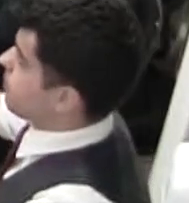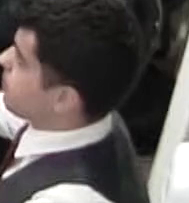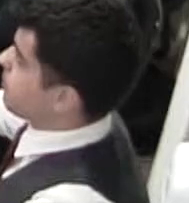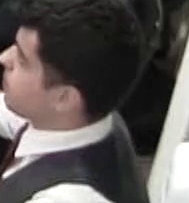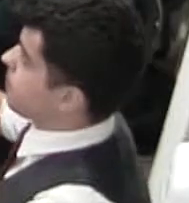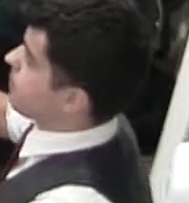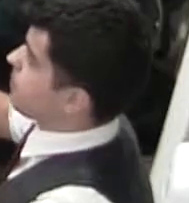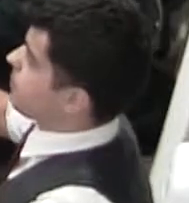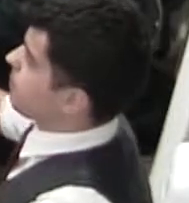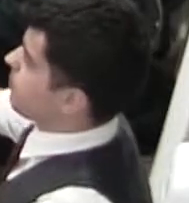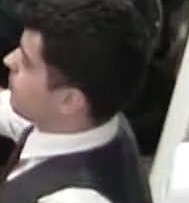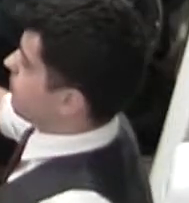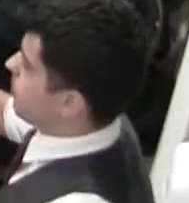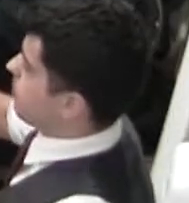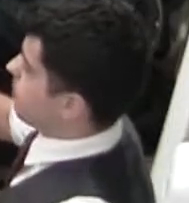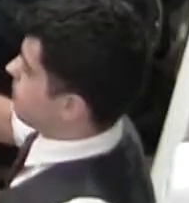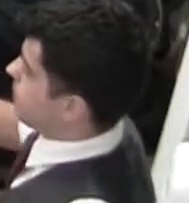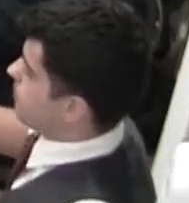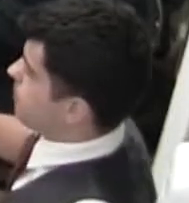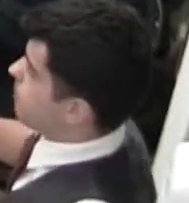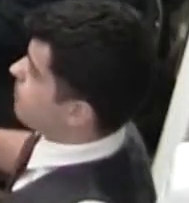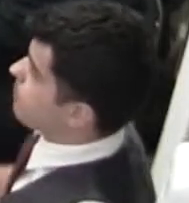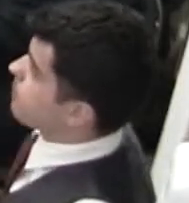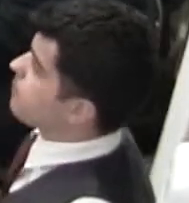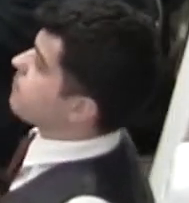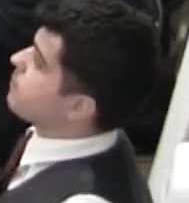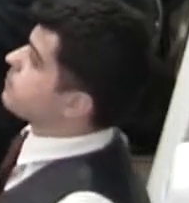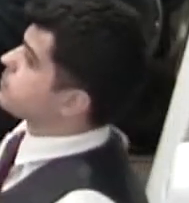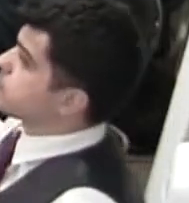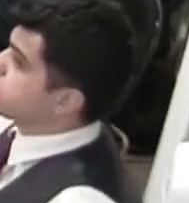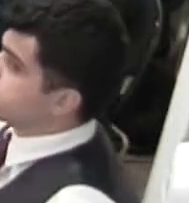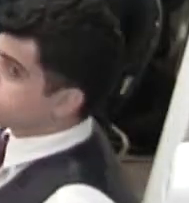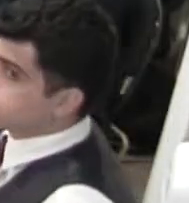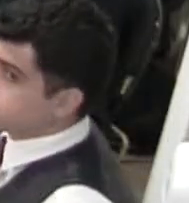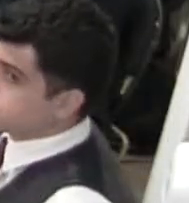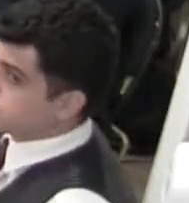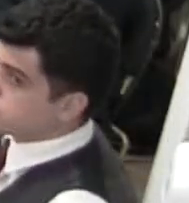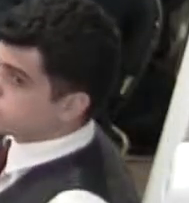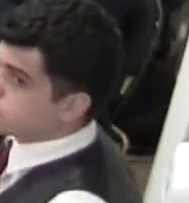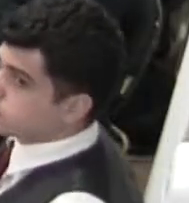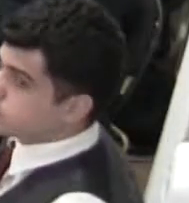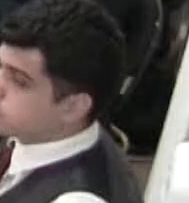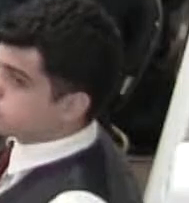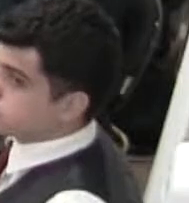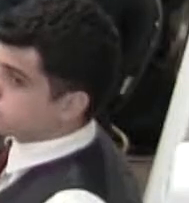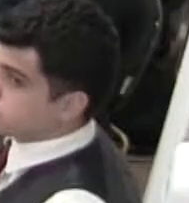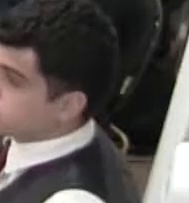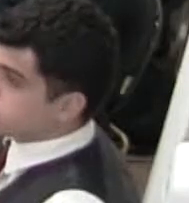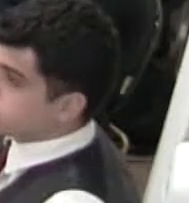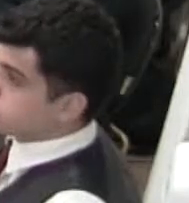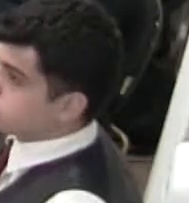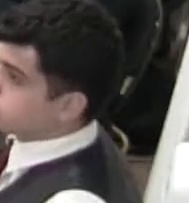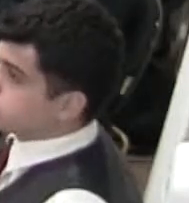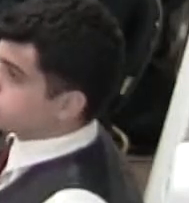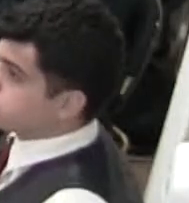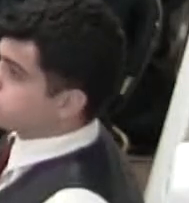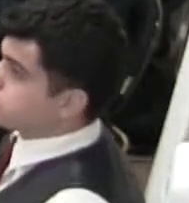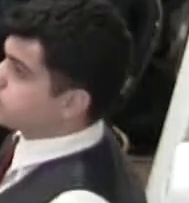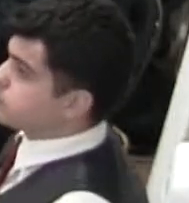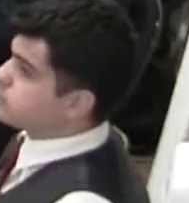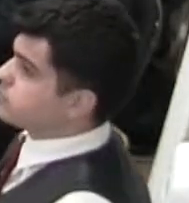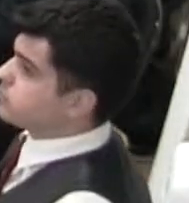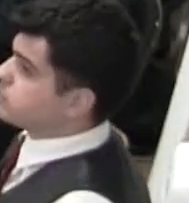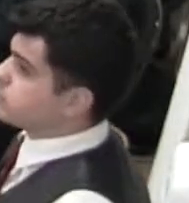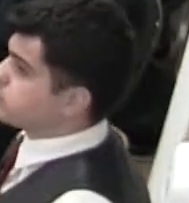perto estás. Quando hei de ir, Senhor, não sei.